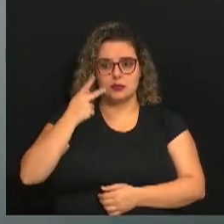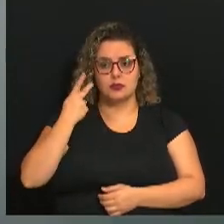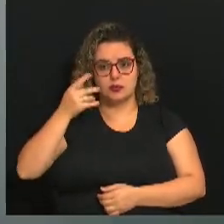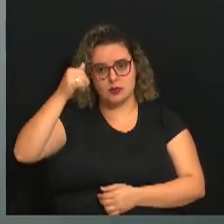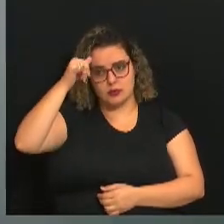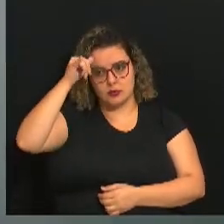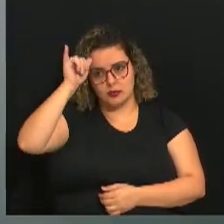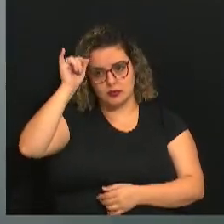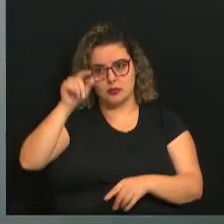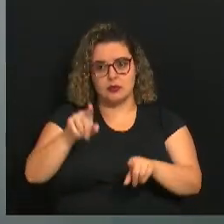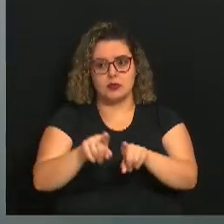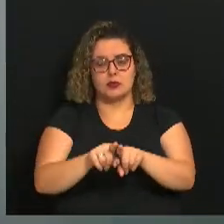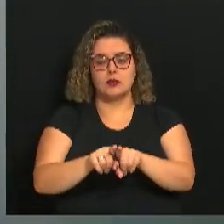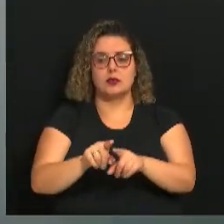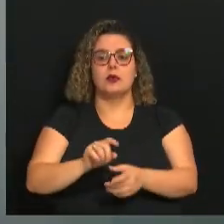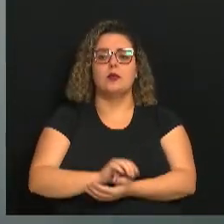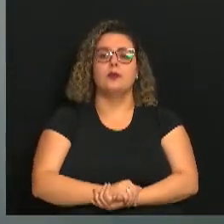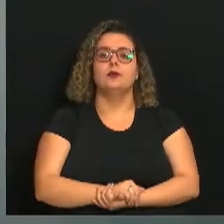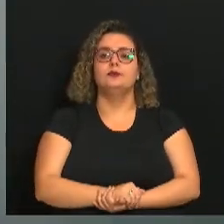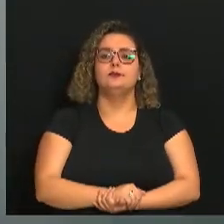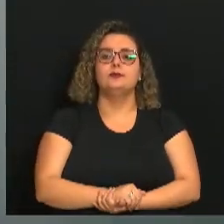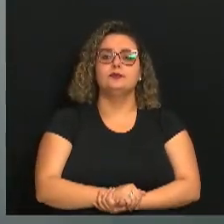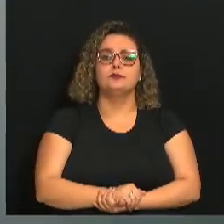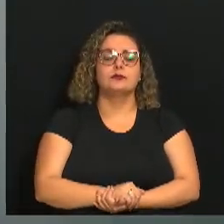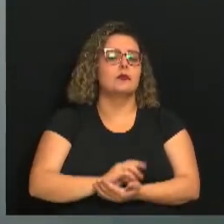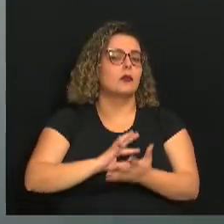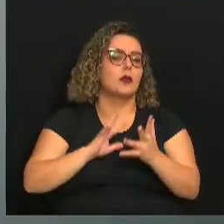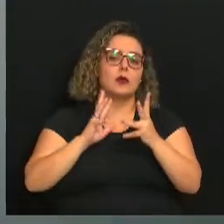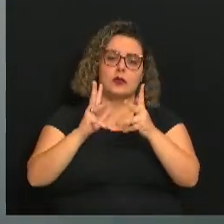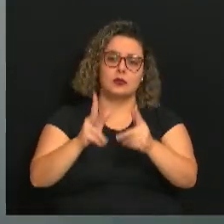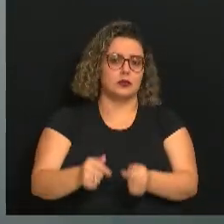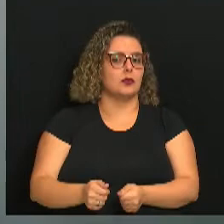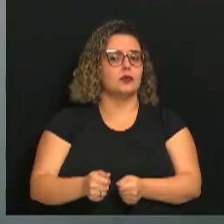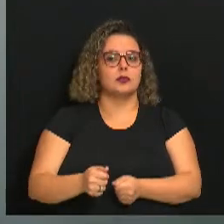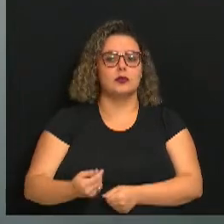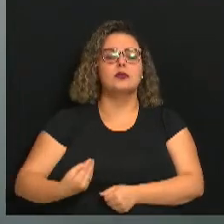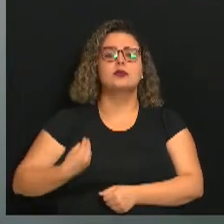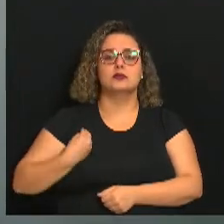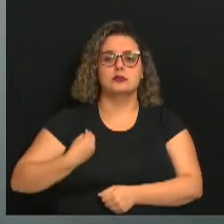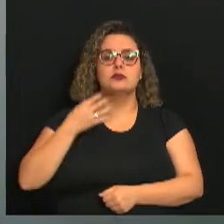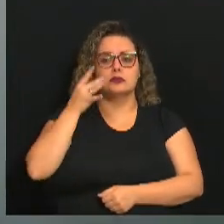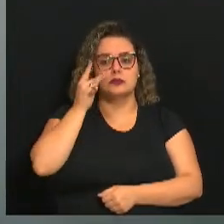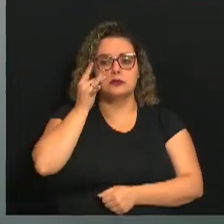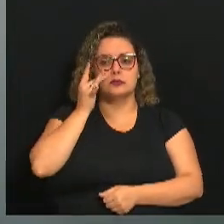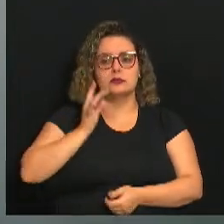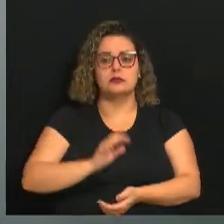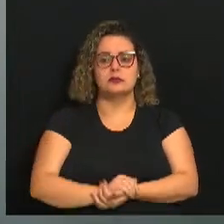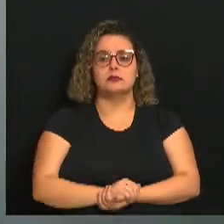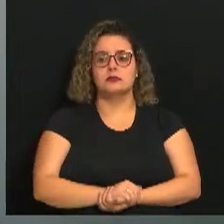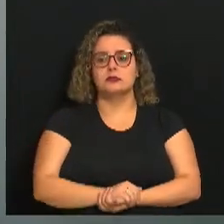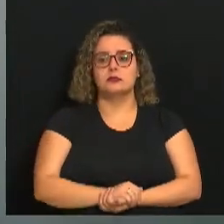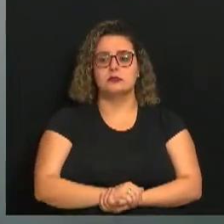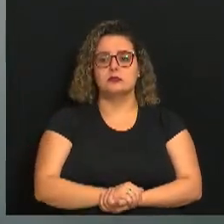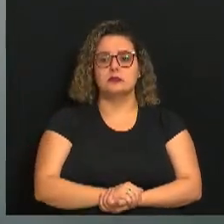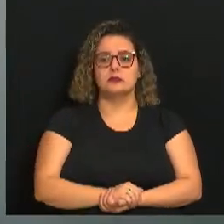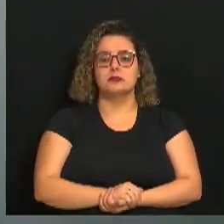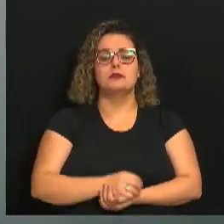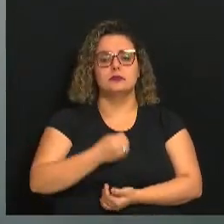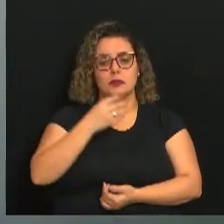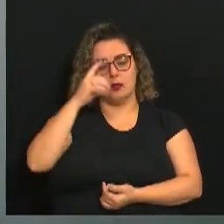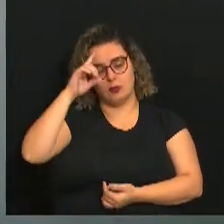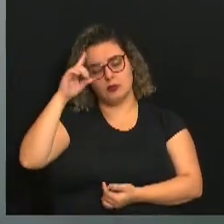né, a representação, enfim, a todos que se fazem presentes, meu bom dia a